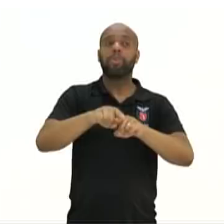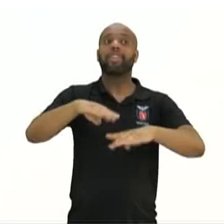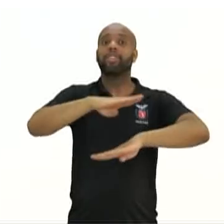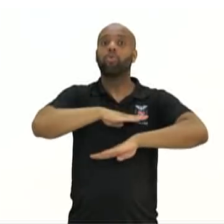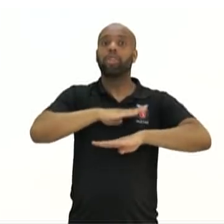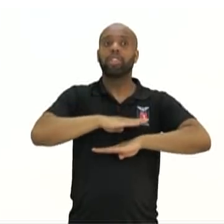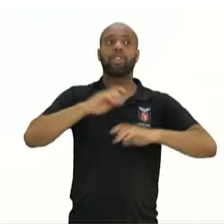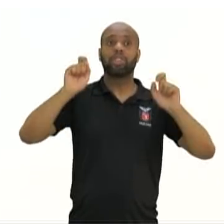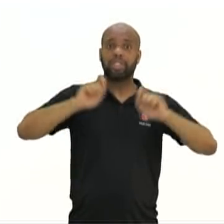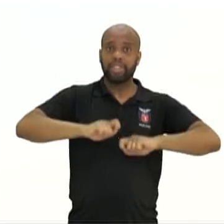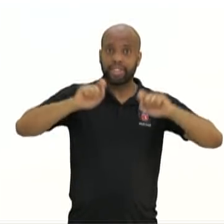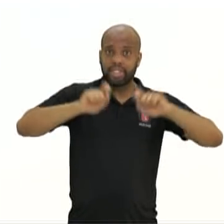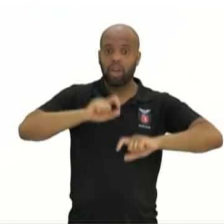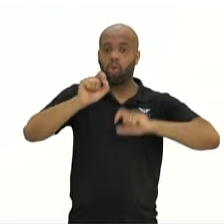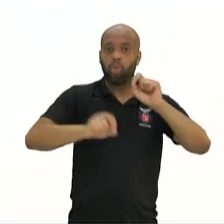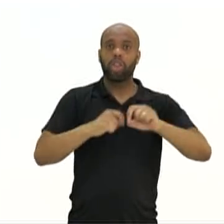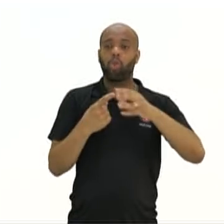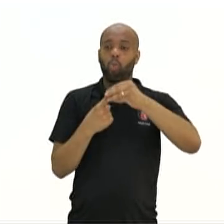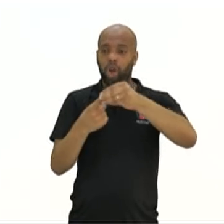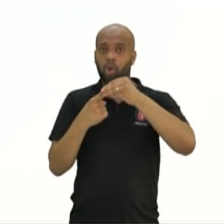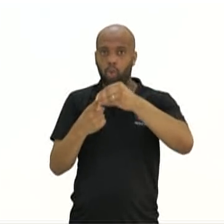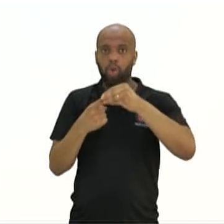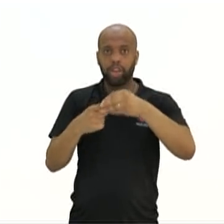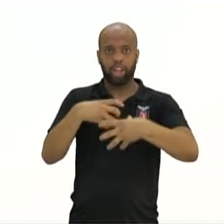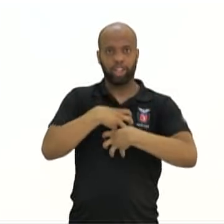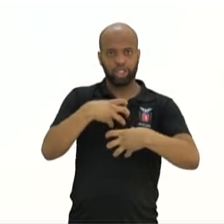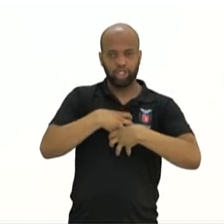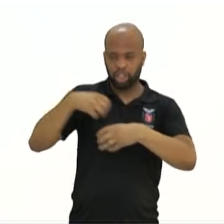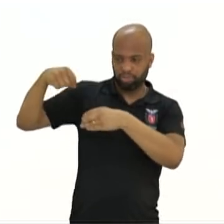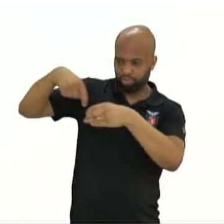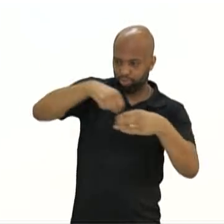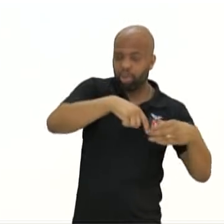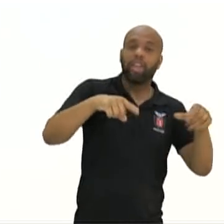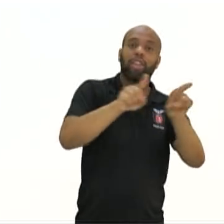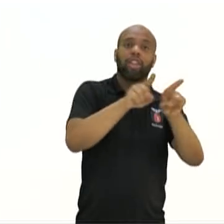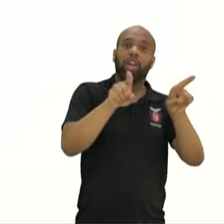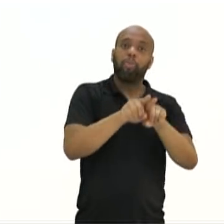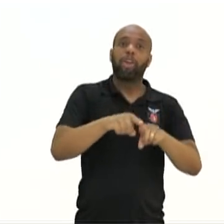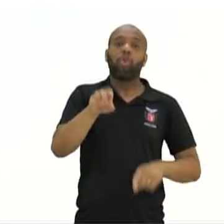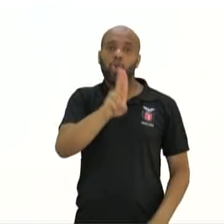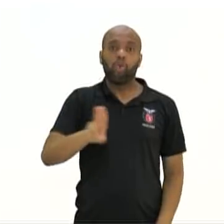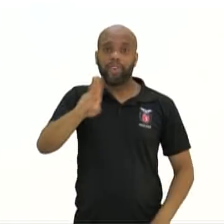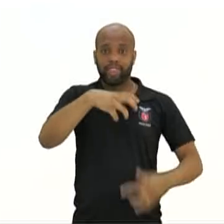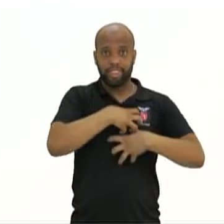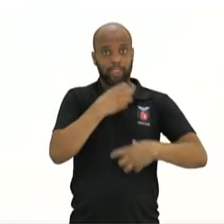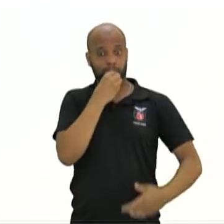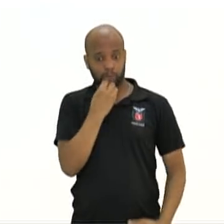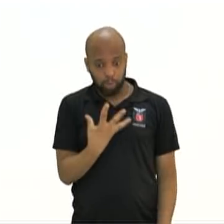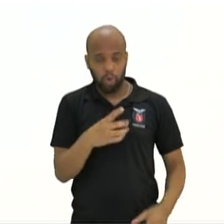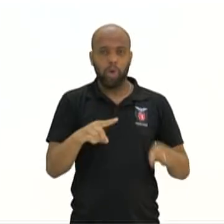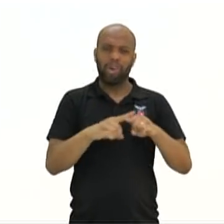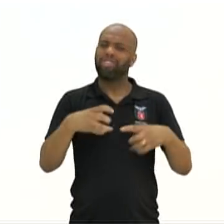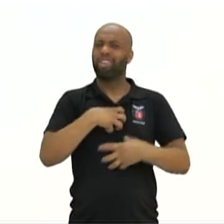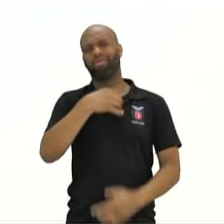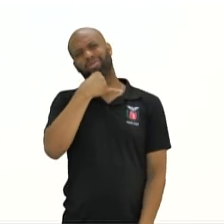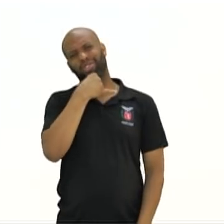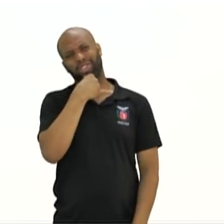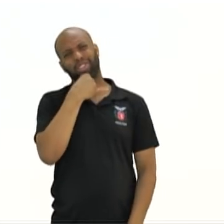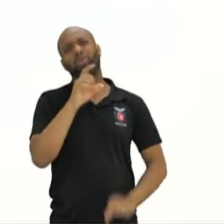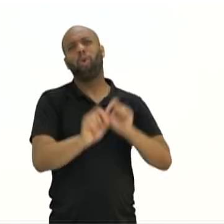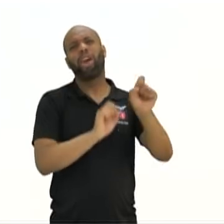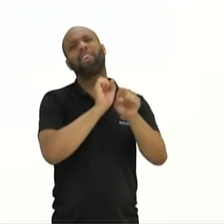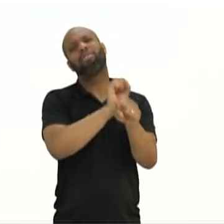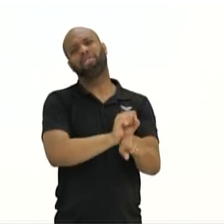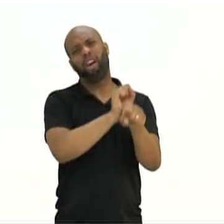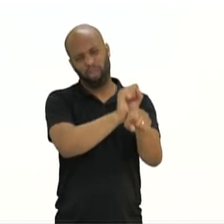possível de praticar a monocultura e, logicamente, utilizando de maneira muito eficaz, mas de maneira infeliz, uma mão de obra